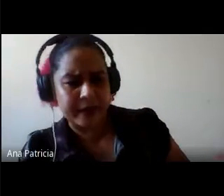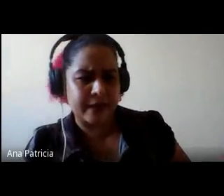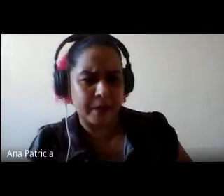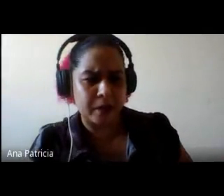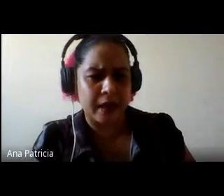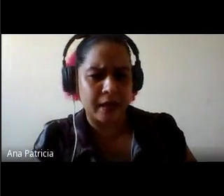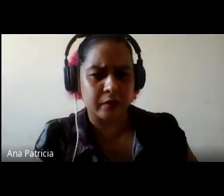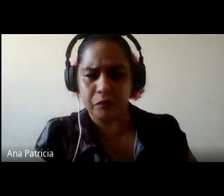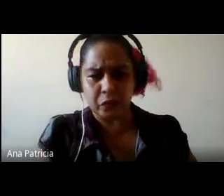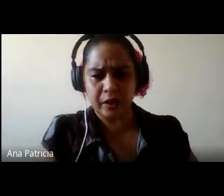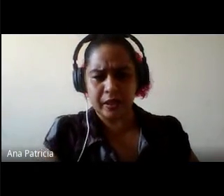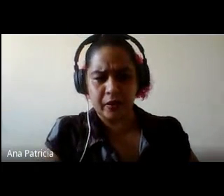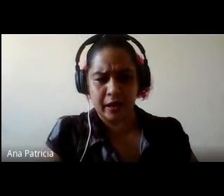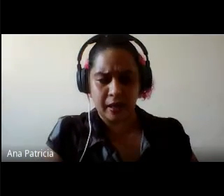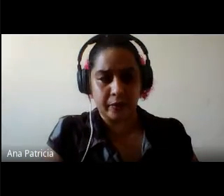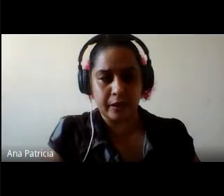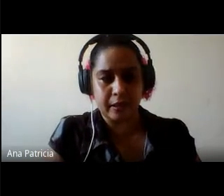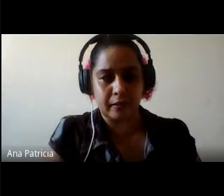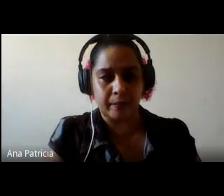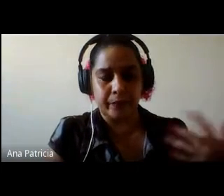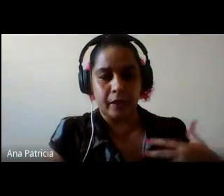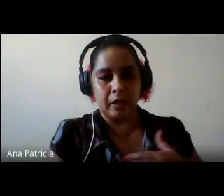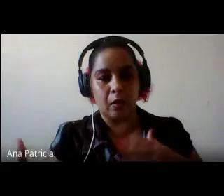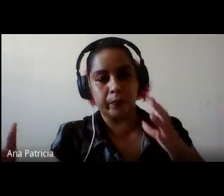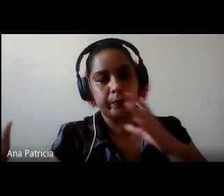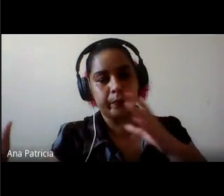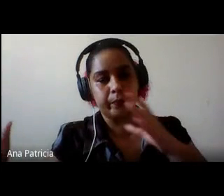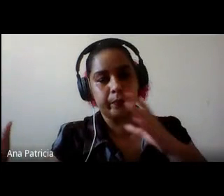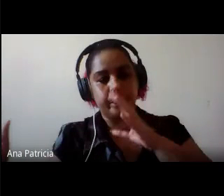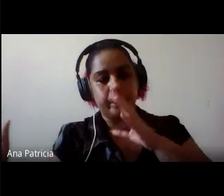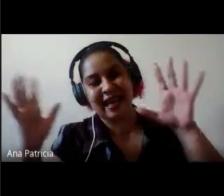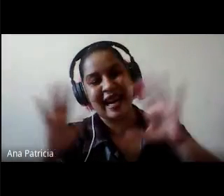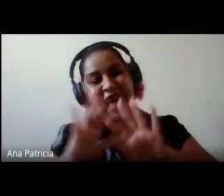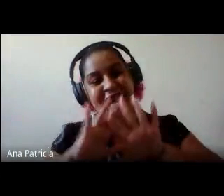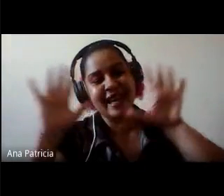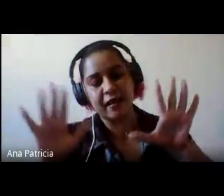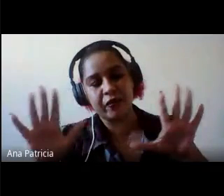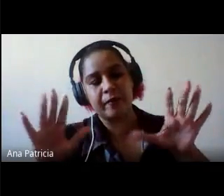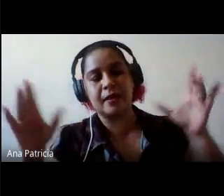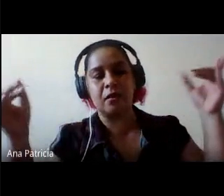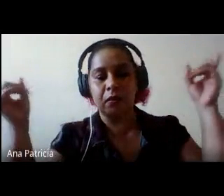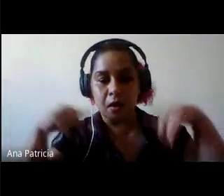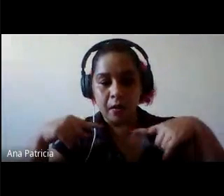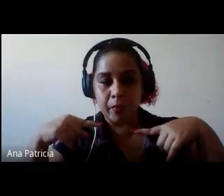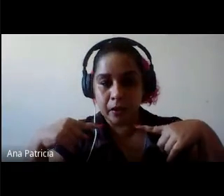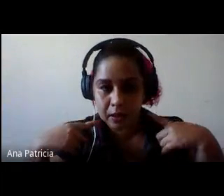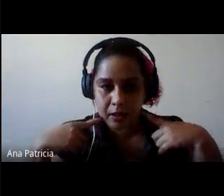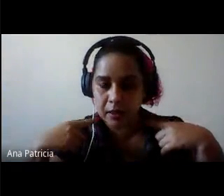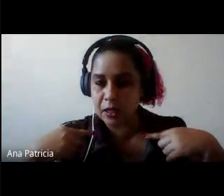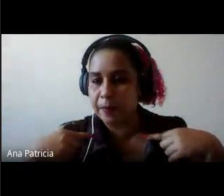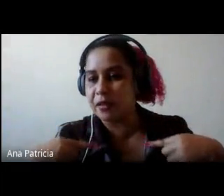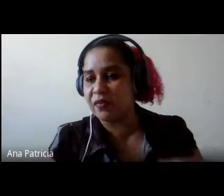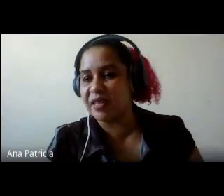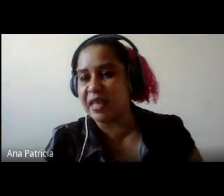medo de quê se a pessoa está rindo? Não estou entendendo o que está acontecendo. Então, para trazer clareza na informação,